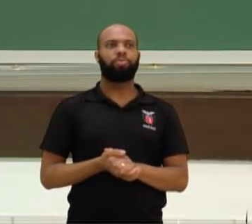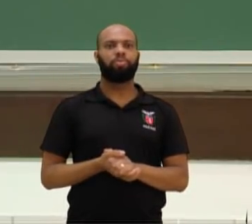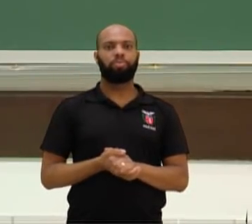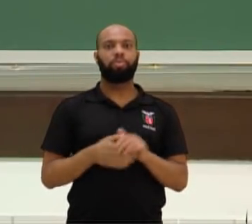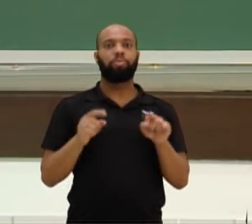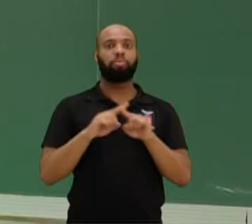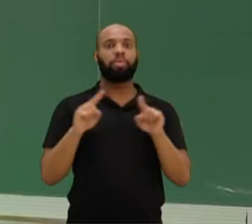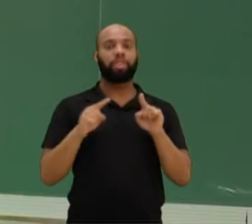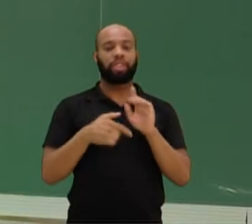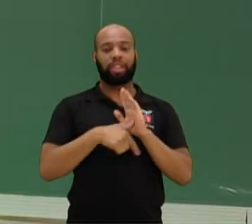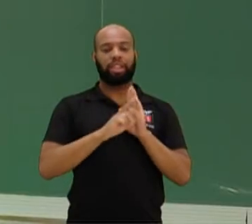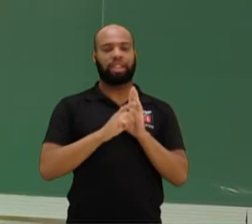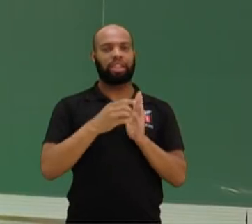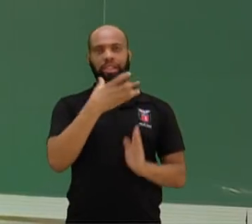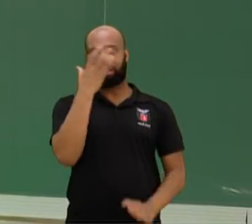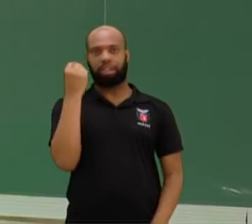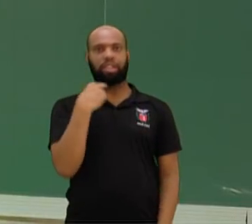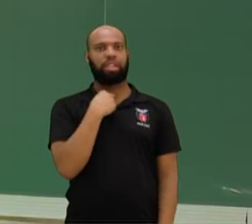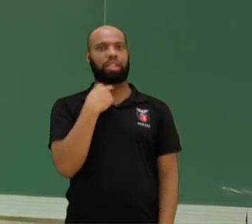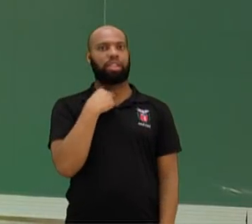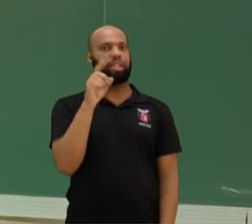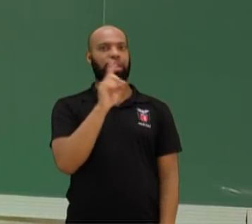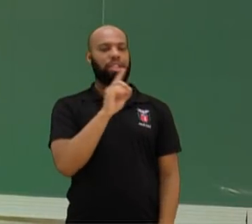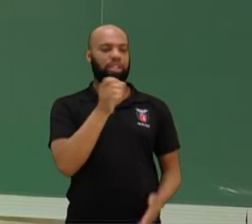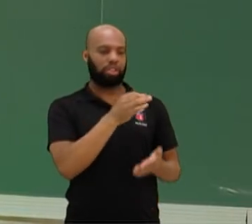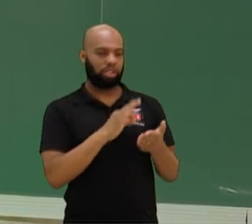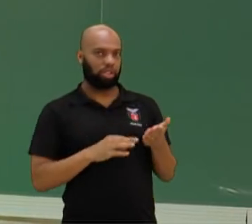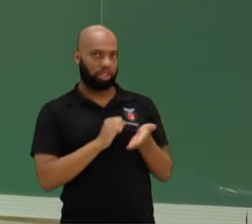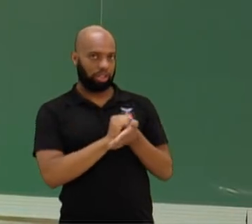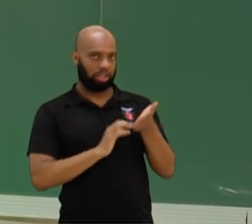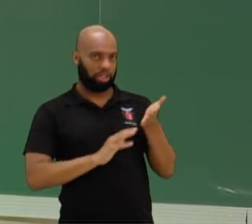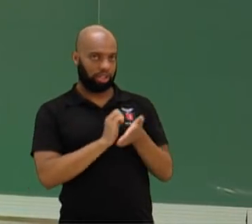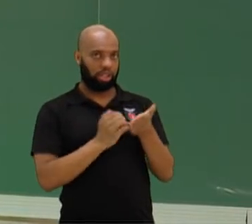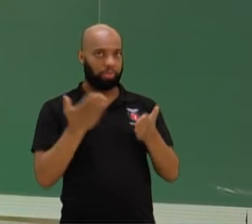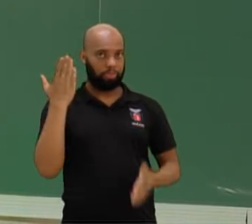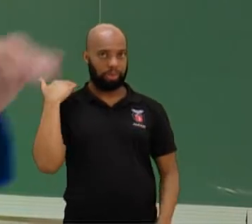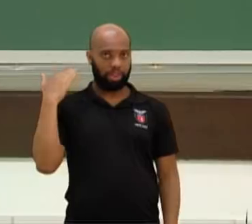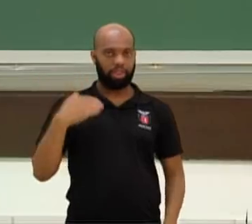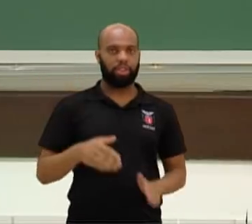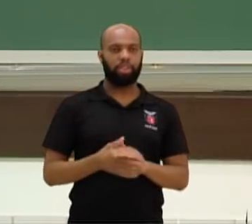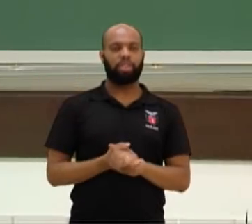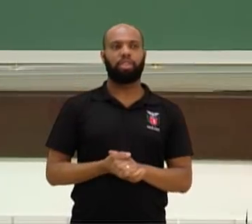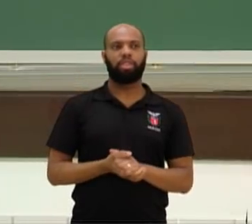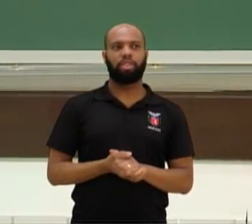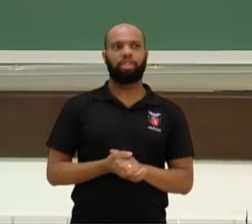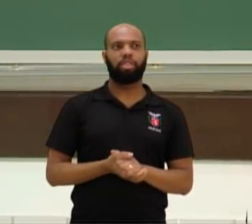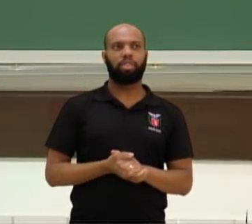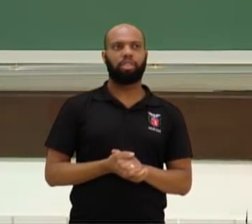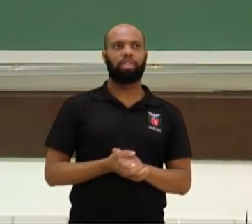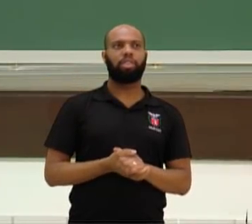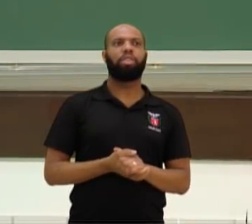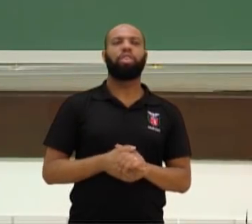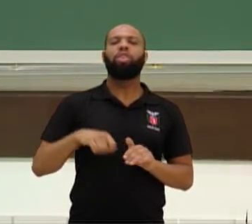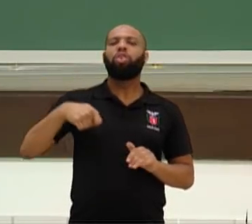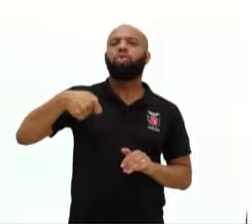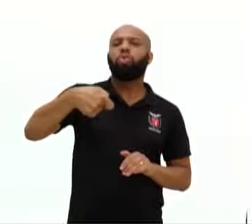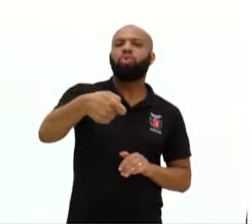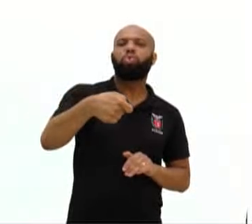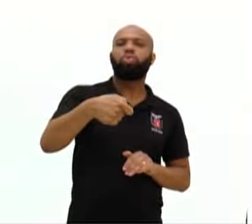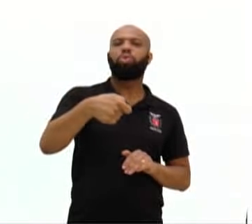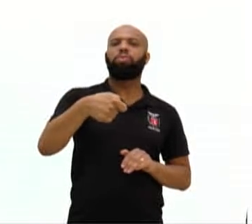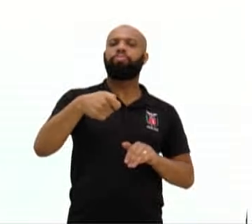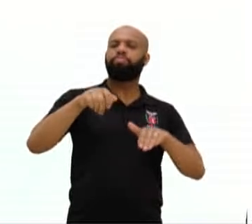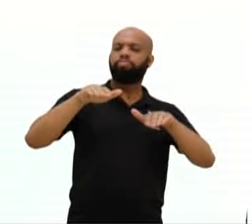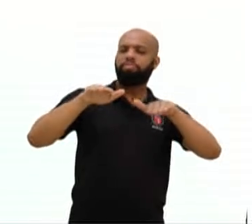Mas antes, não podemos esquecer de corrigir a atividade da aula passada. Em relação ao equilíbrio térmico,